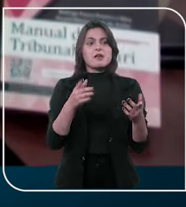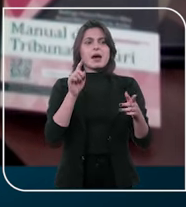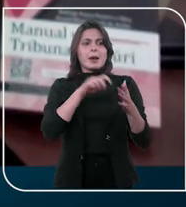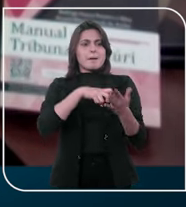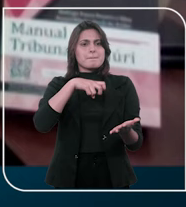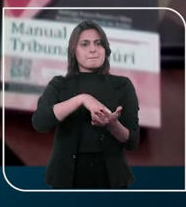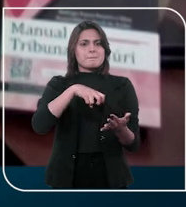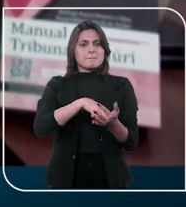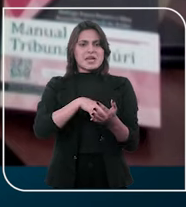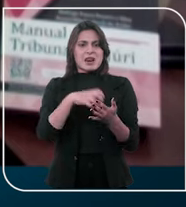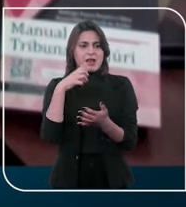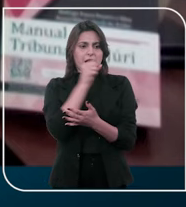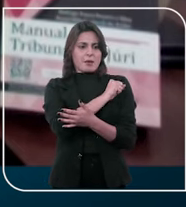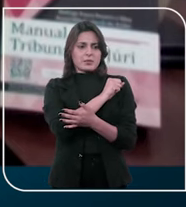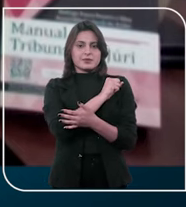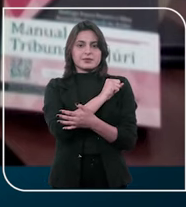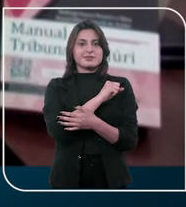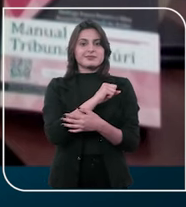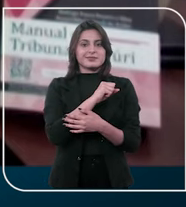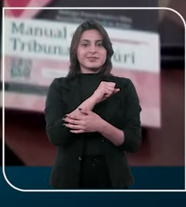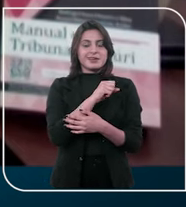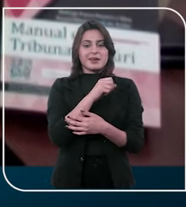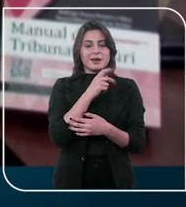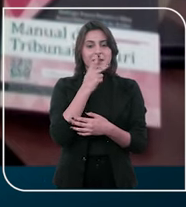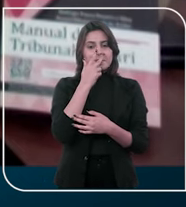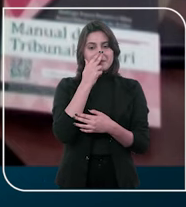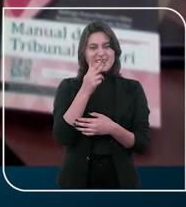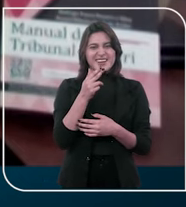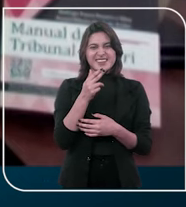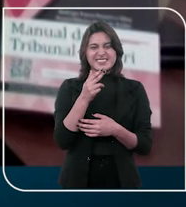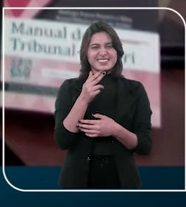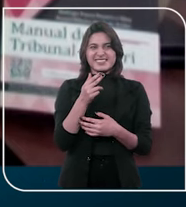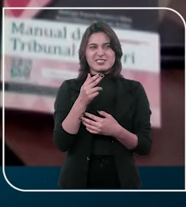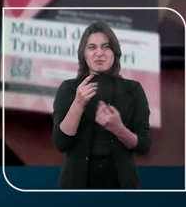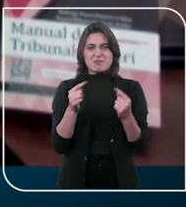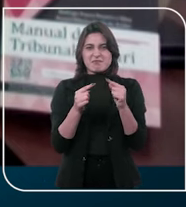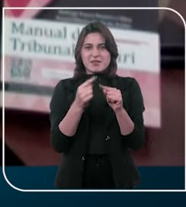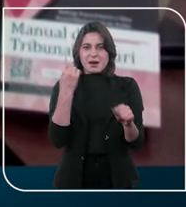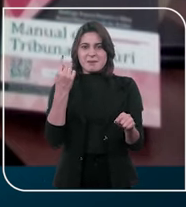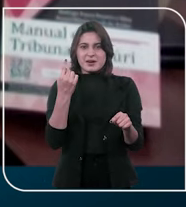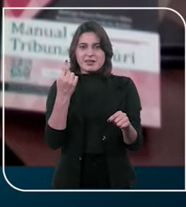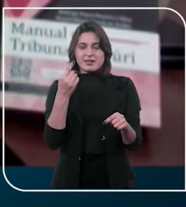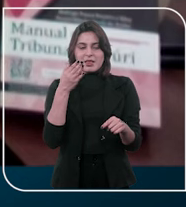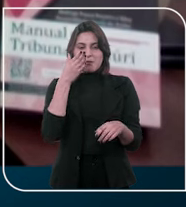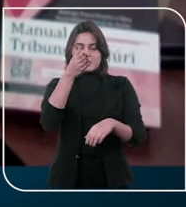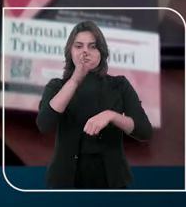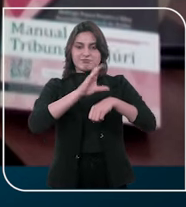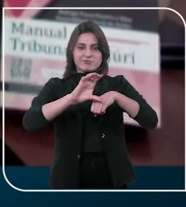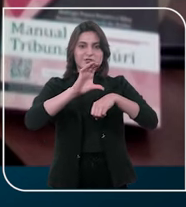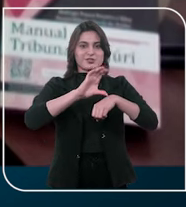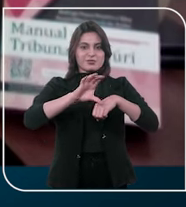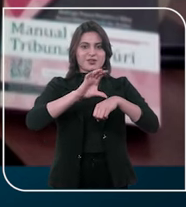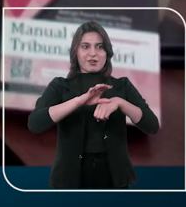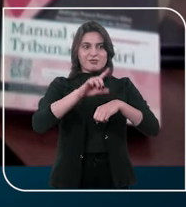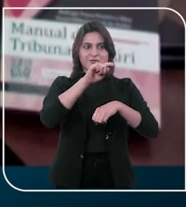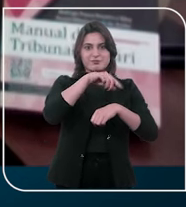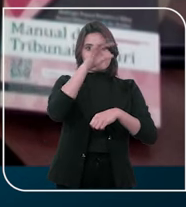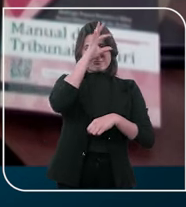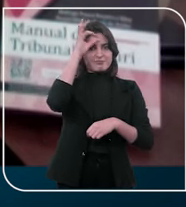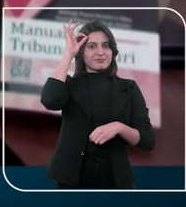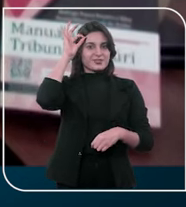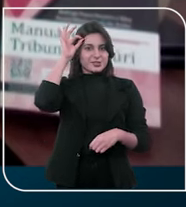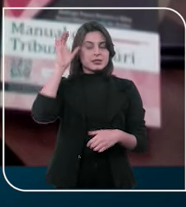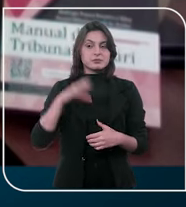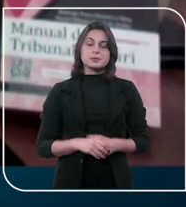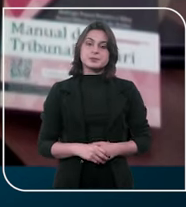Júri, afronta o princípio constitucional da presunção de inocência. Então, o STJ tem vindo nesse sentido,